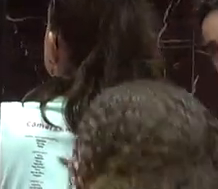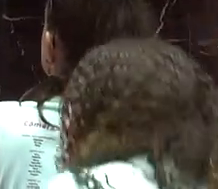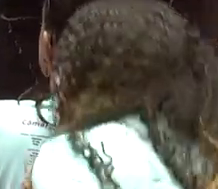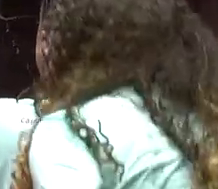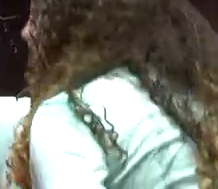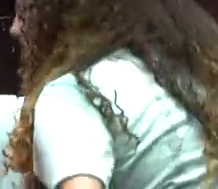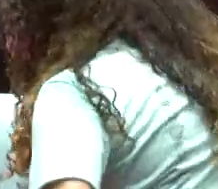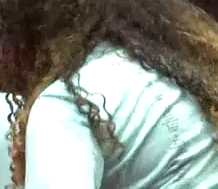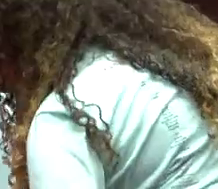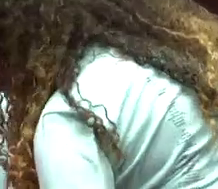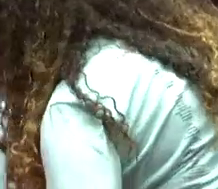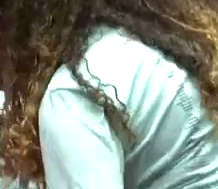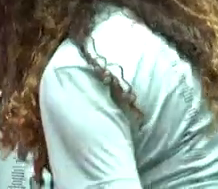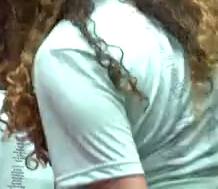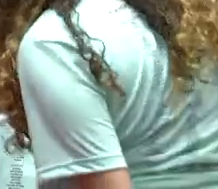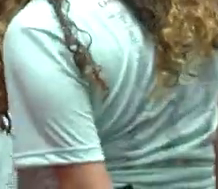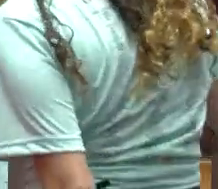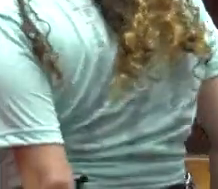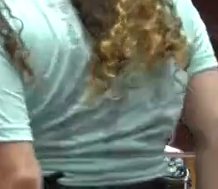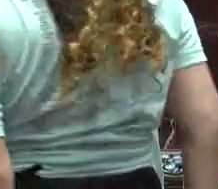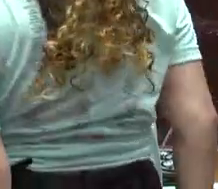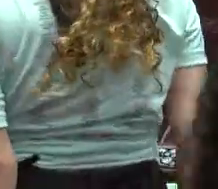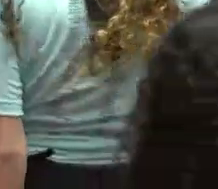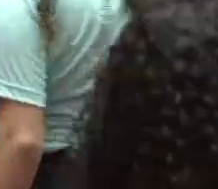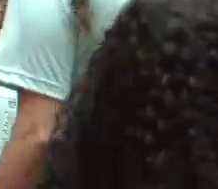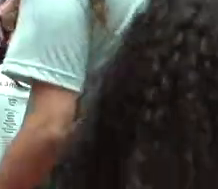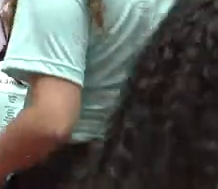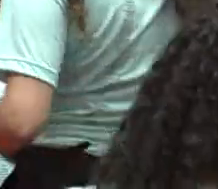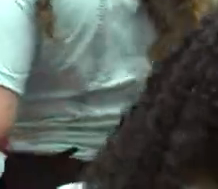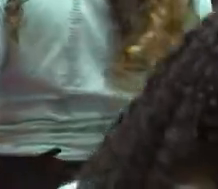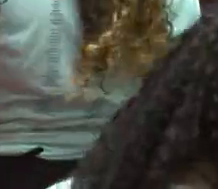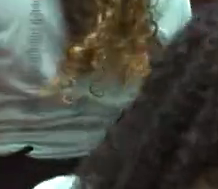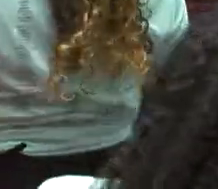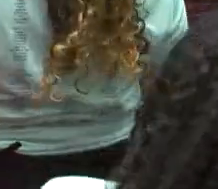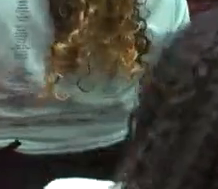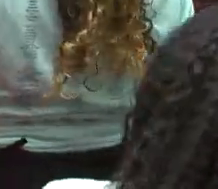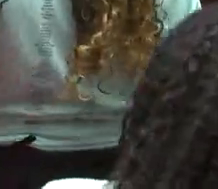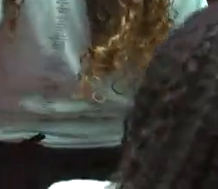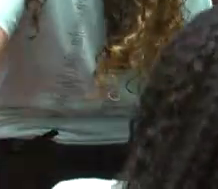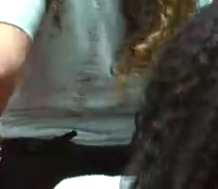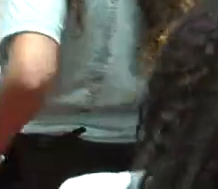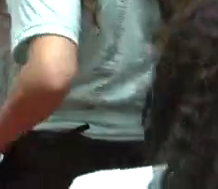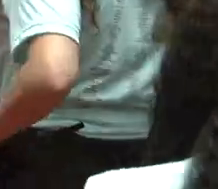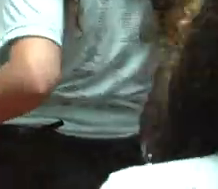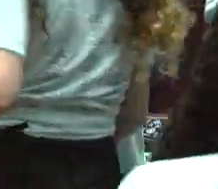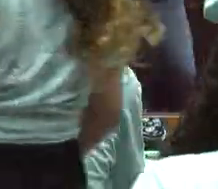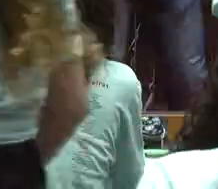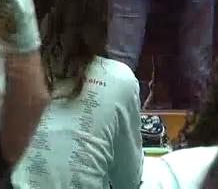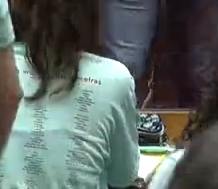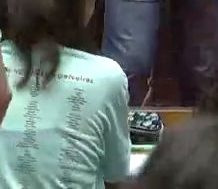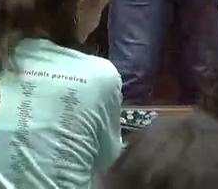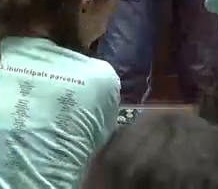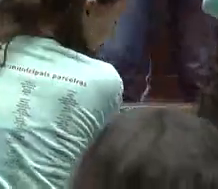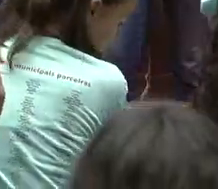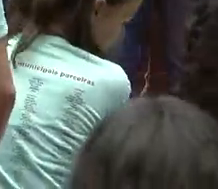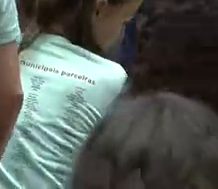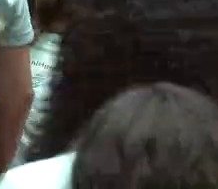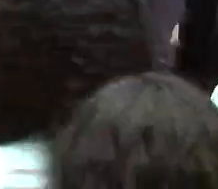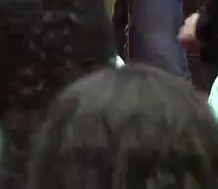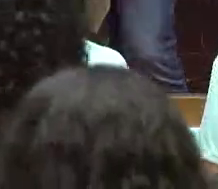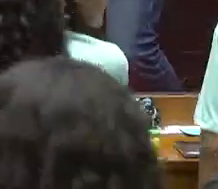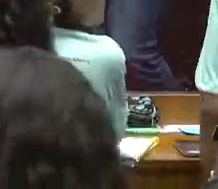documento final com as propostas aprovadas será entregue a assembleia e pode subsidiar